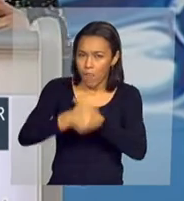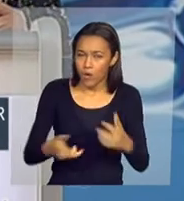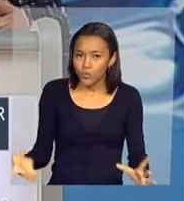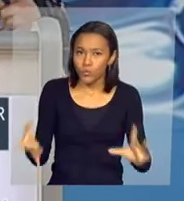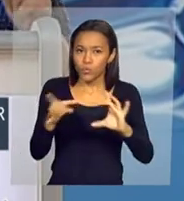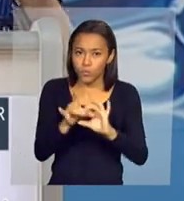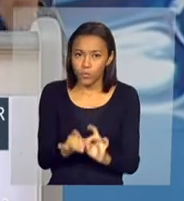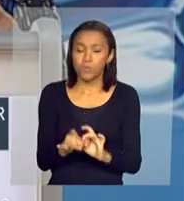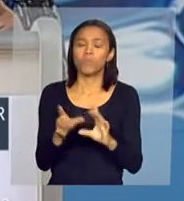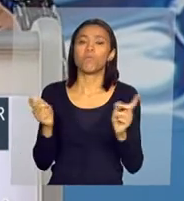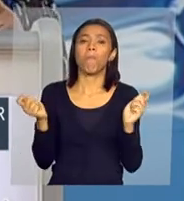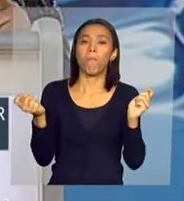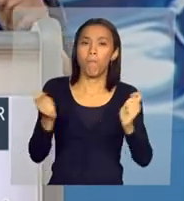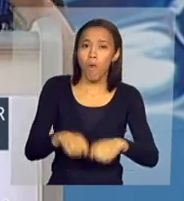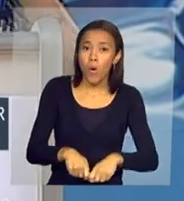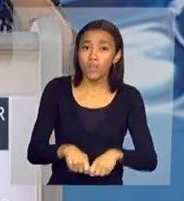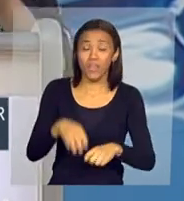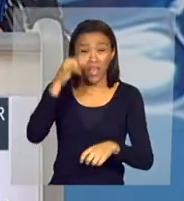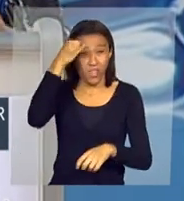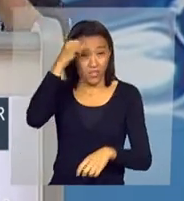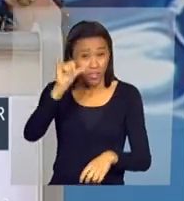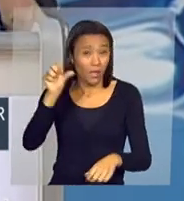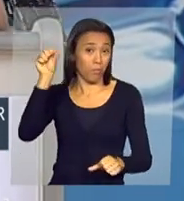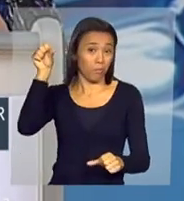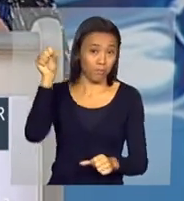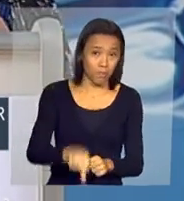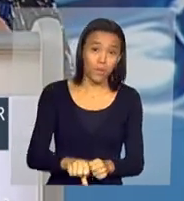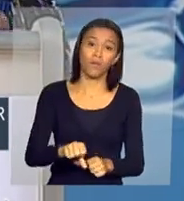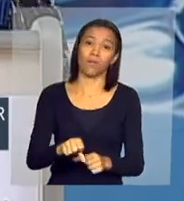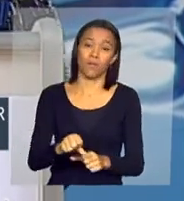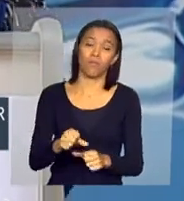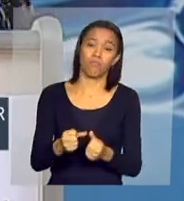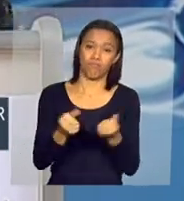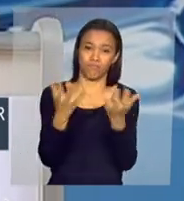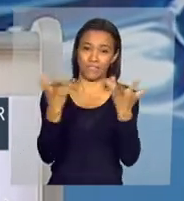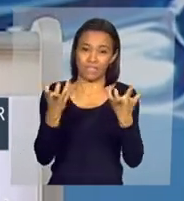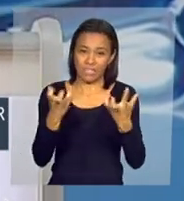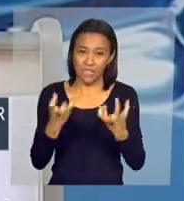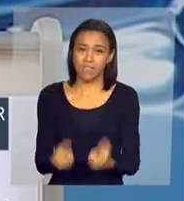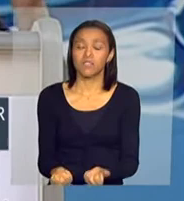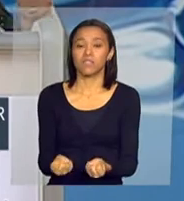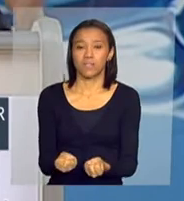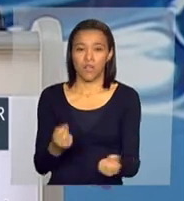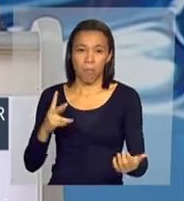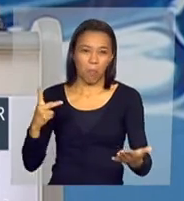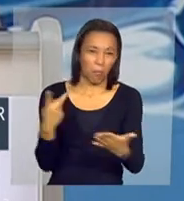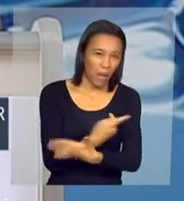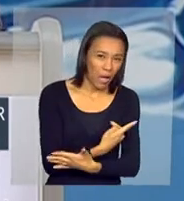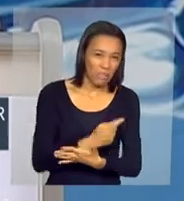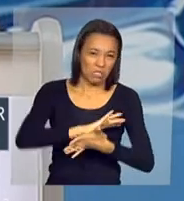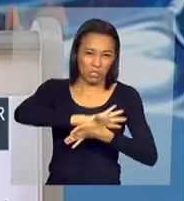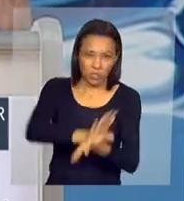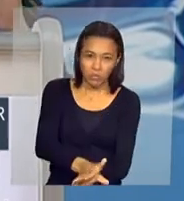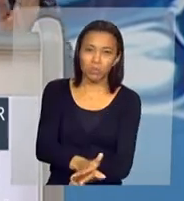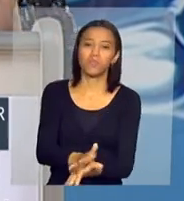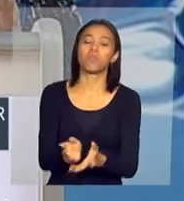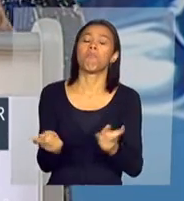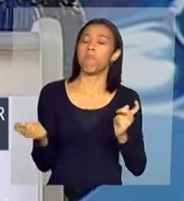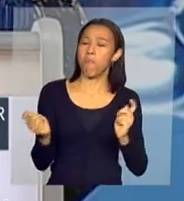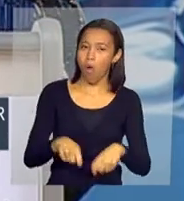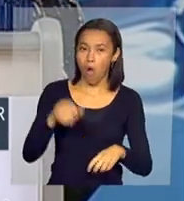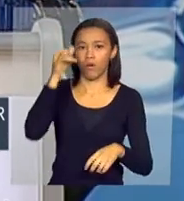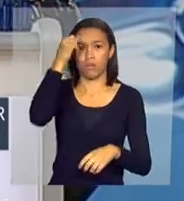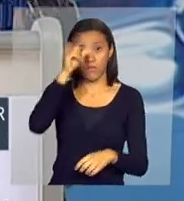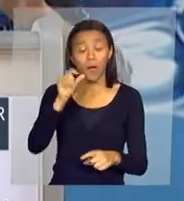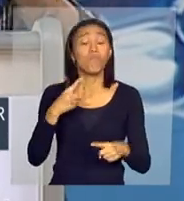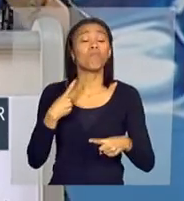podem impedir que os efeitos da seca sejam destruidores.